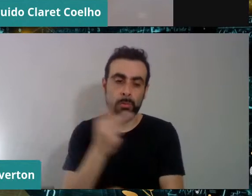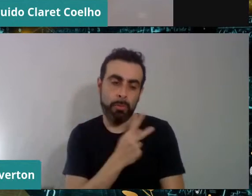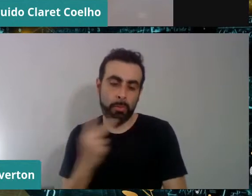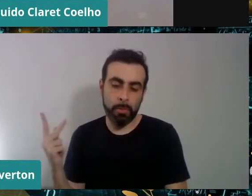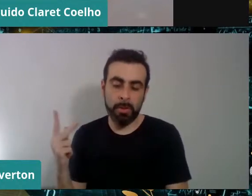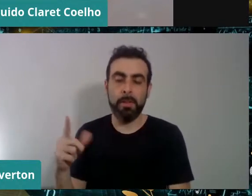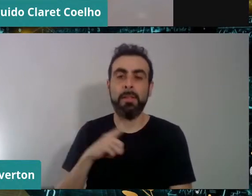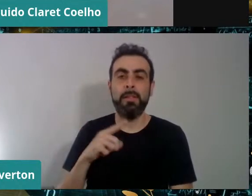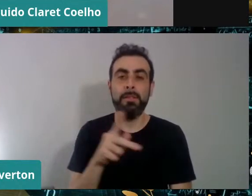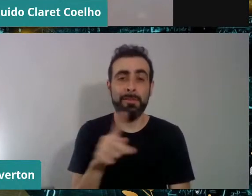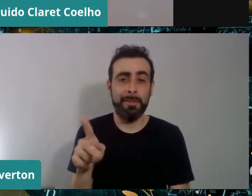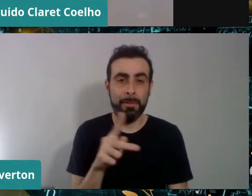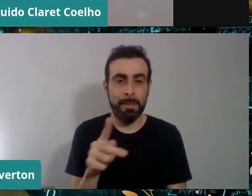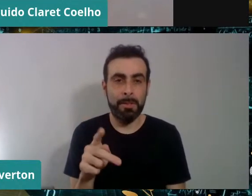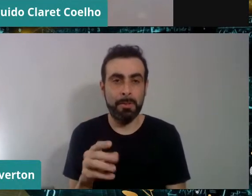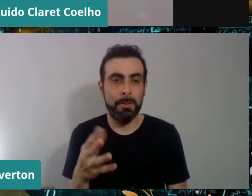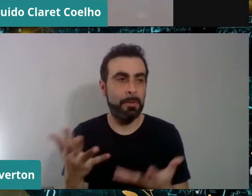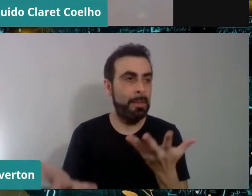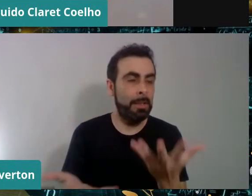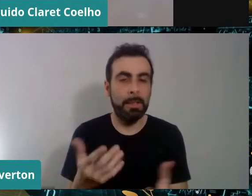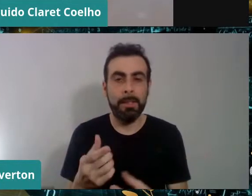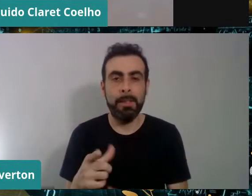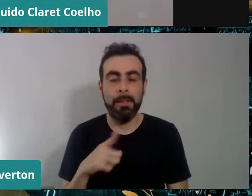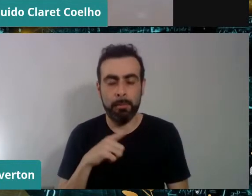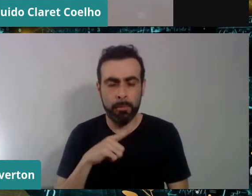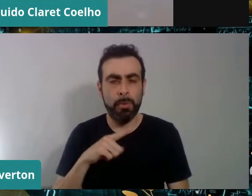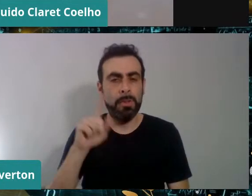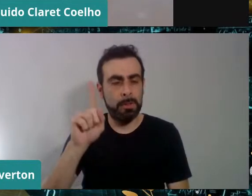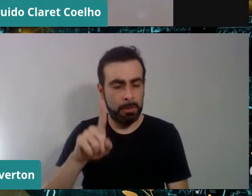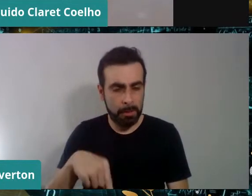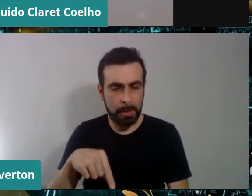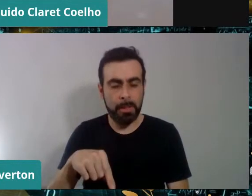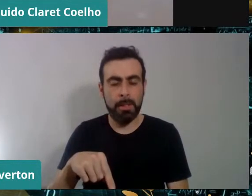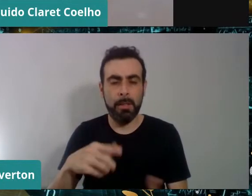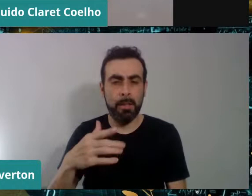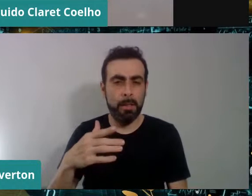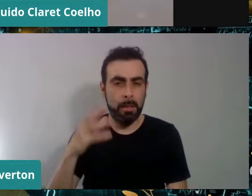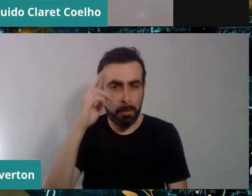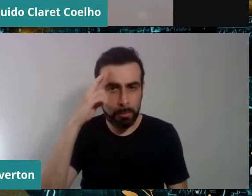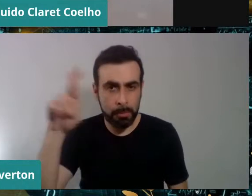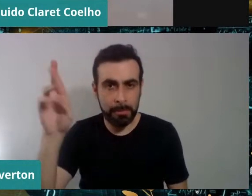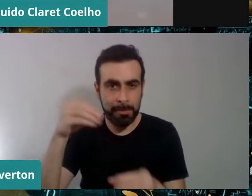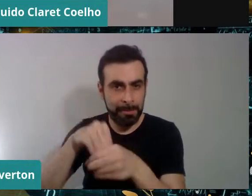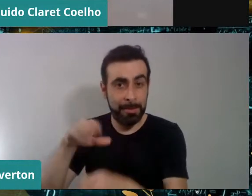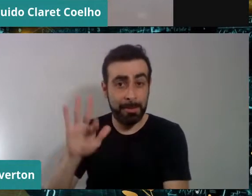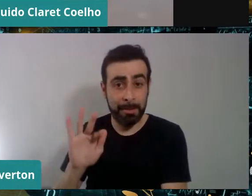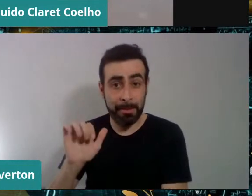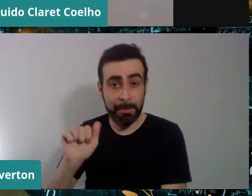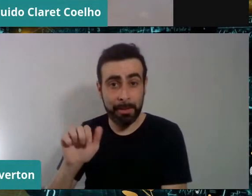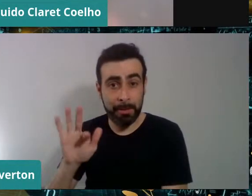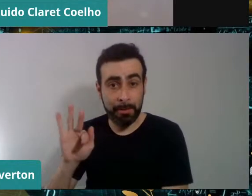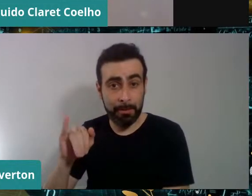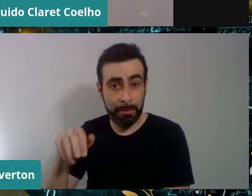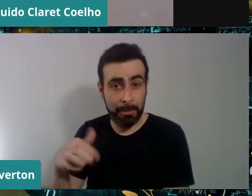assim, até depois foi diretor também da FAFIG, né? E até foi